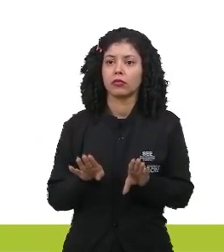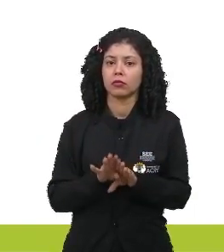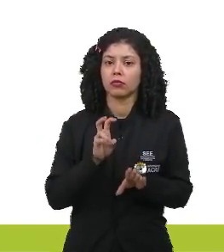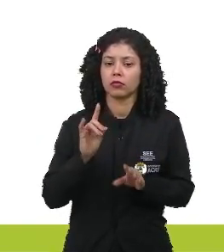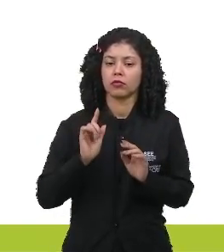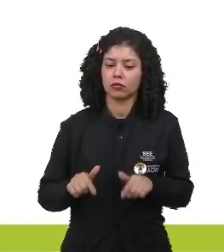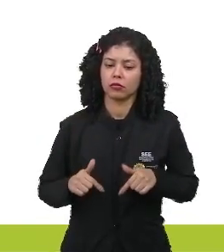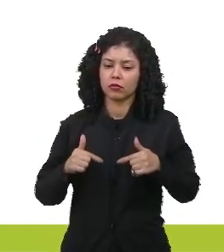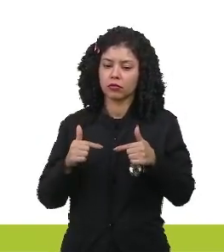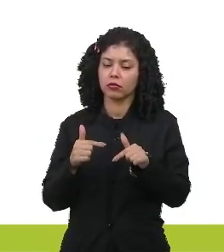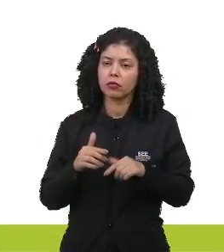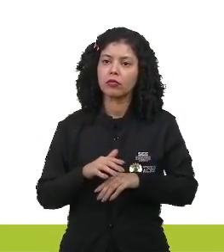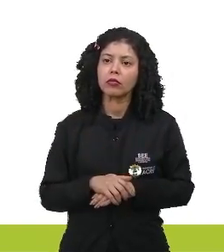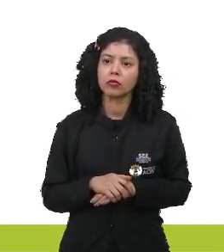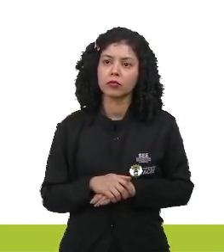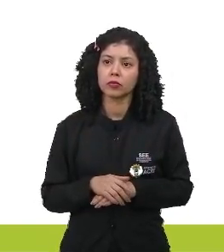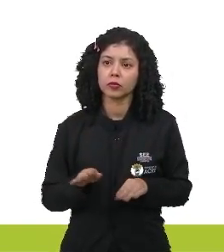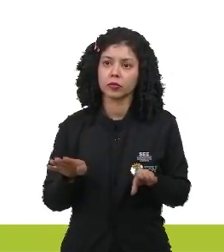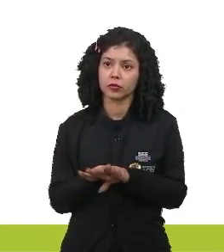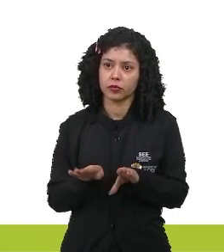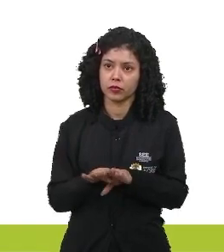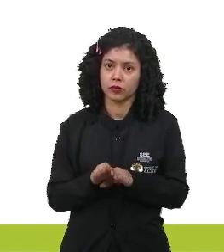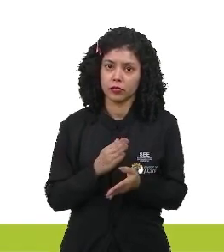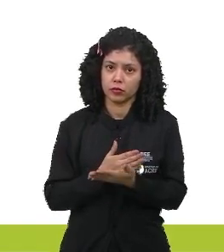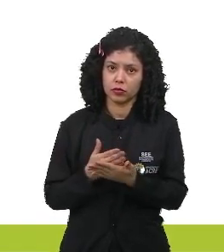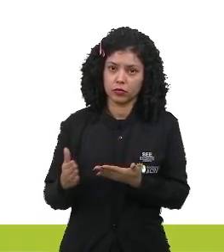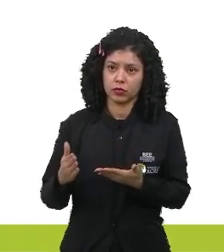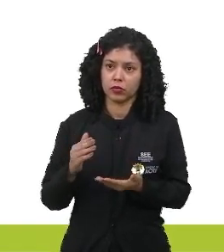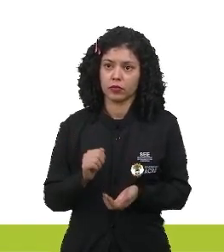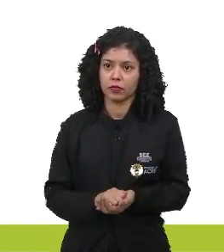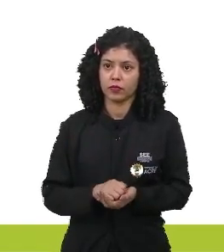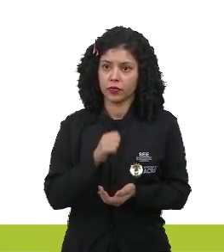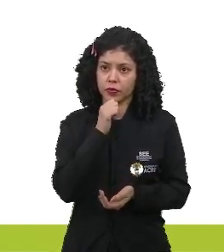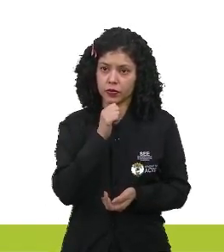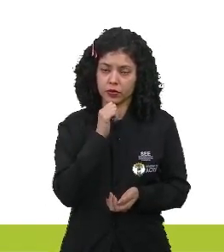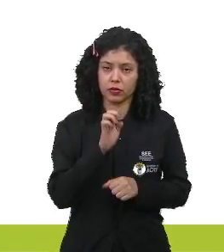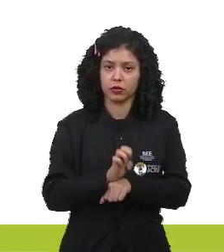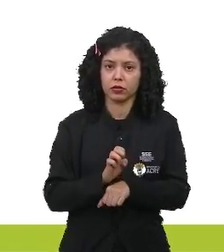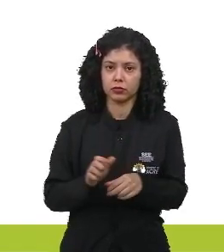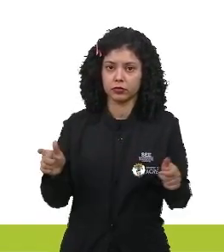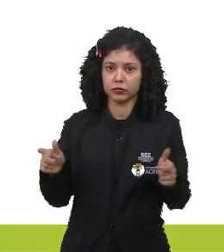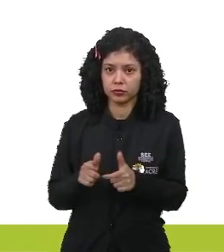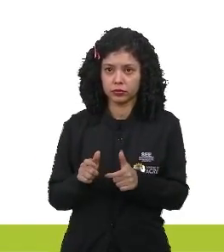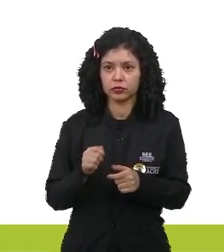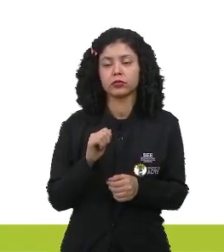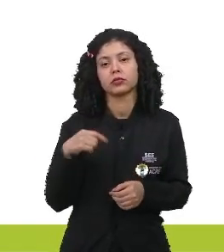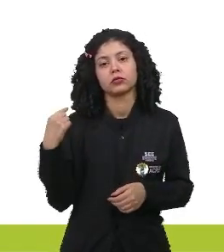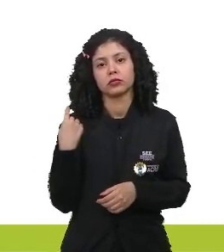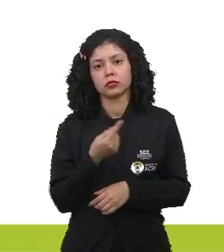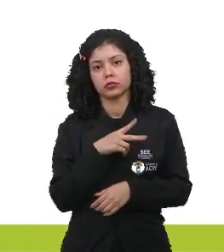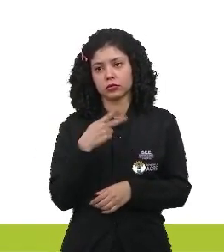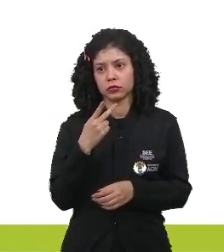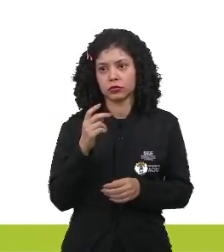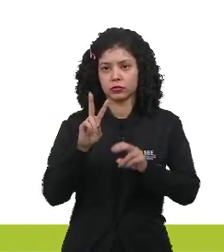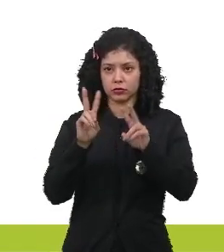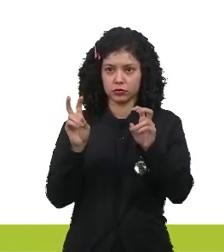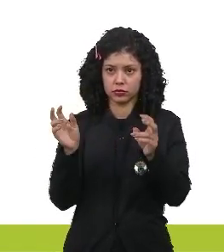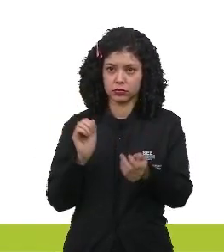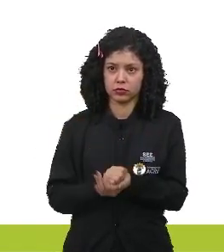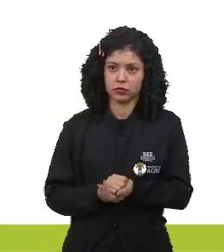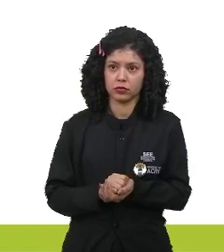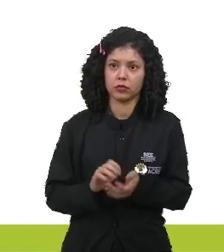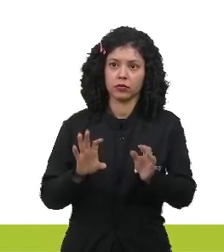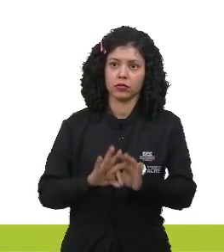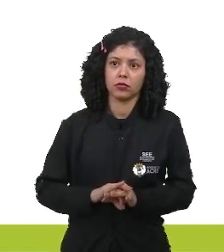defender o liberalismo a livre iniciativa e o estado mínimo por isso é que nós dizemos que o John Lock é o pai do